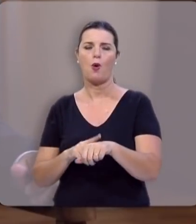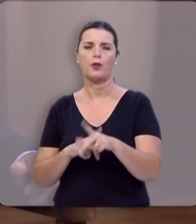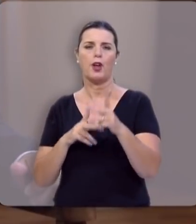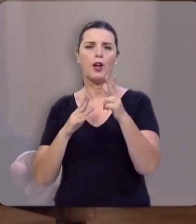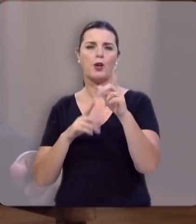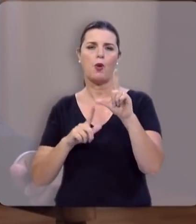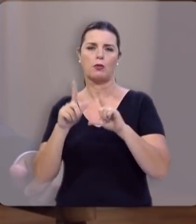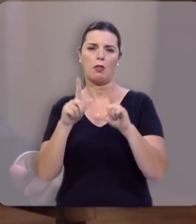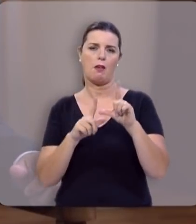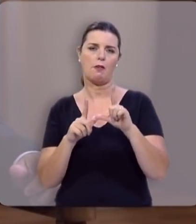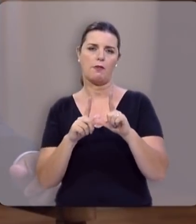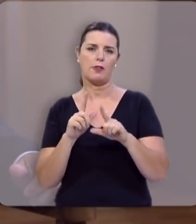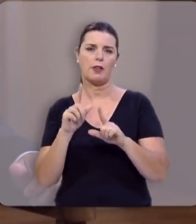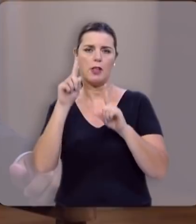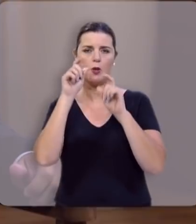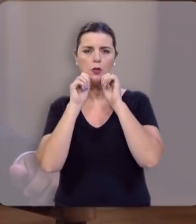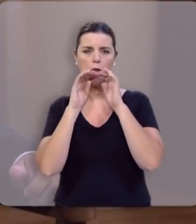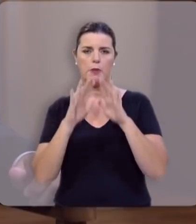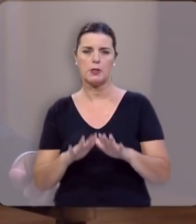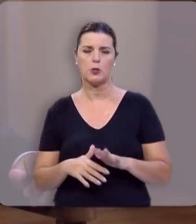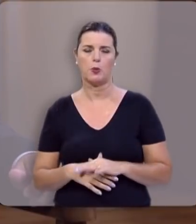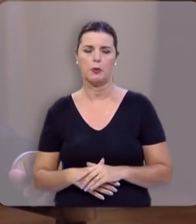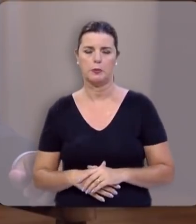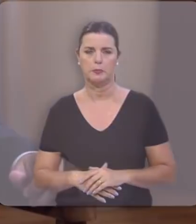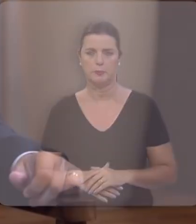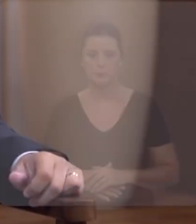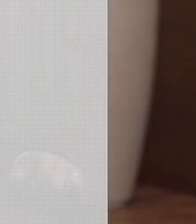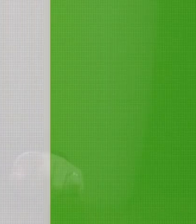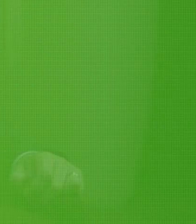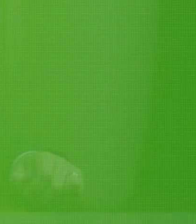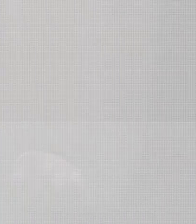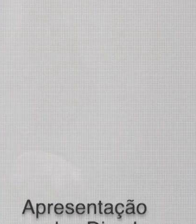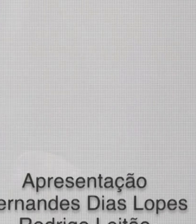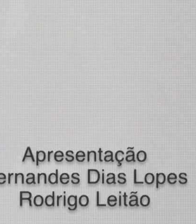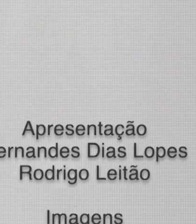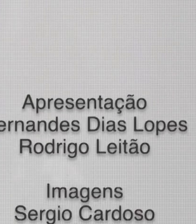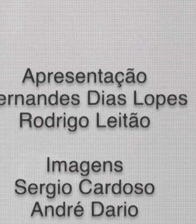horário e neste mesmo canal. Que Deus te abençoe ricamente.